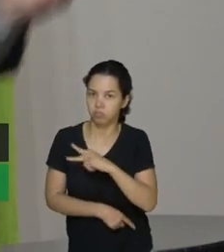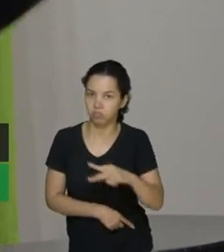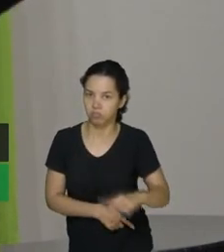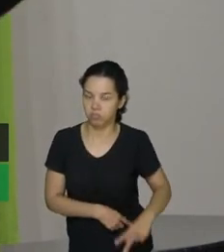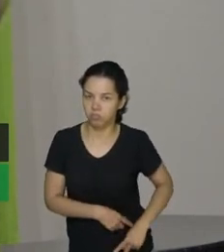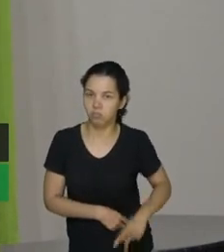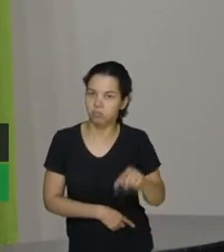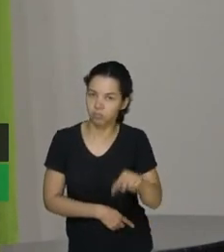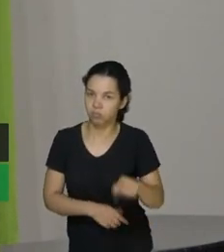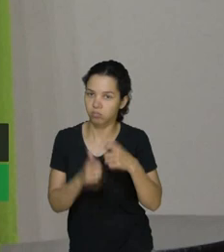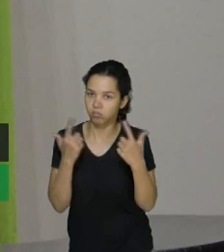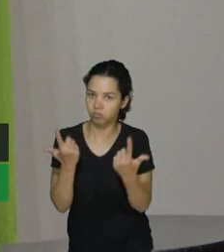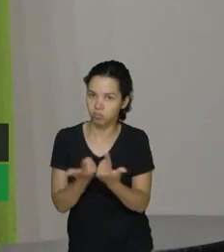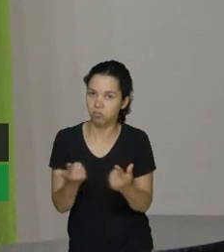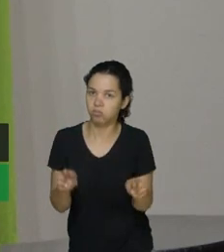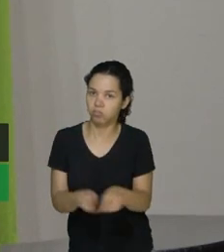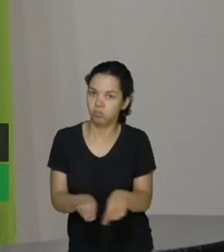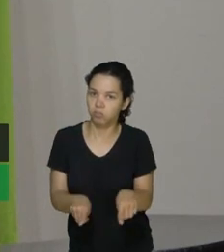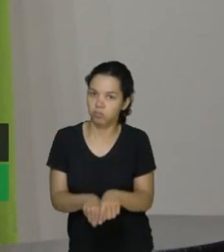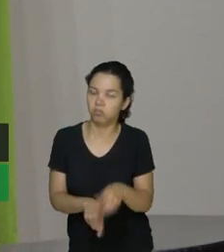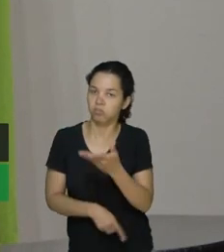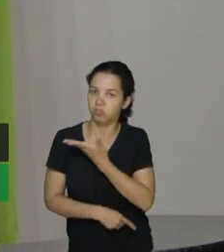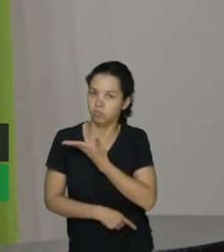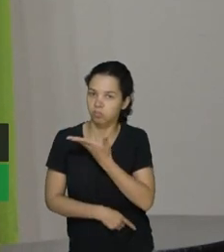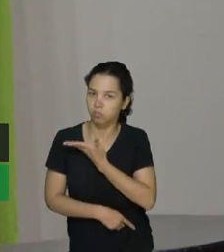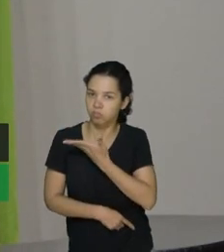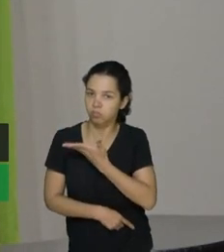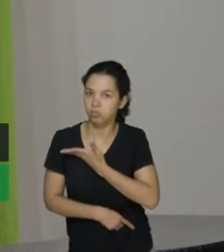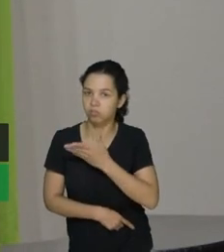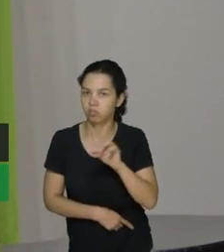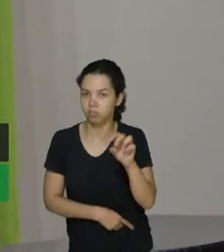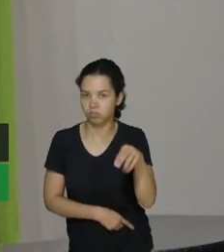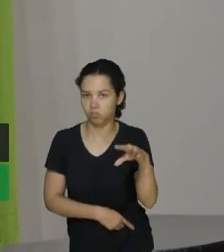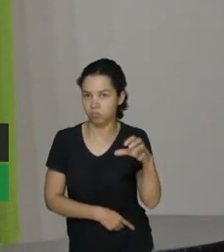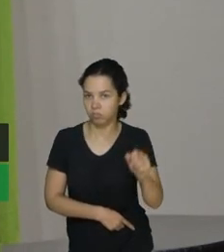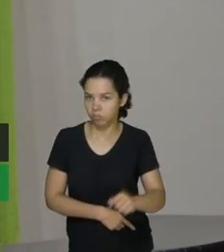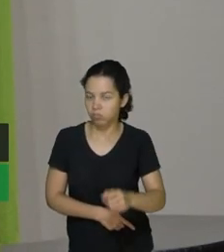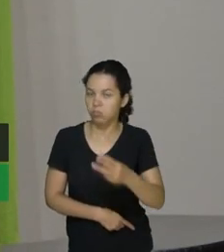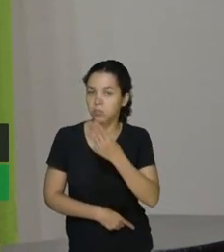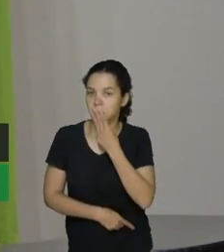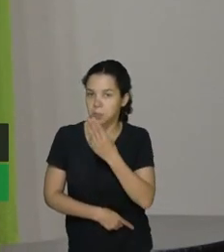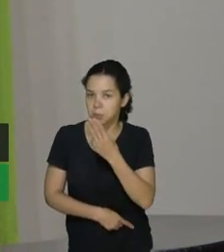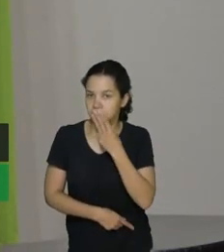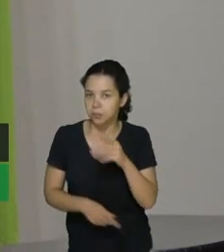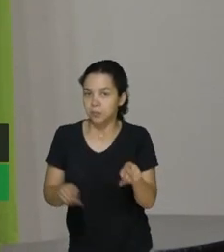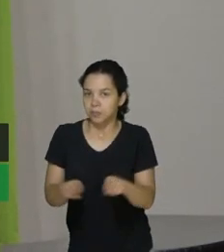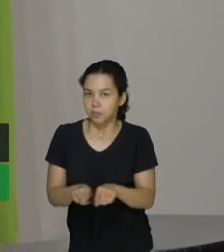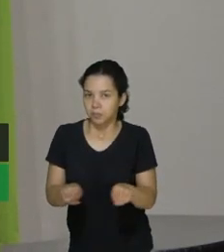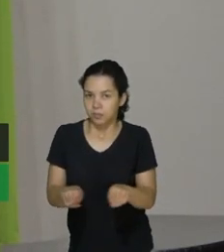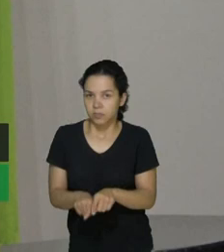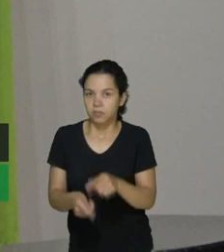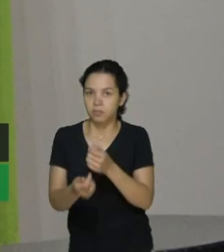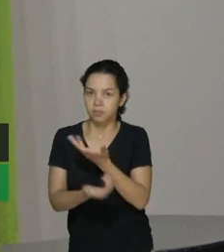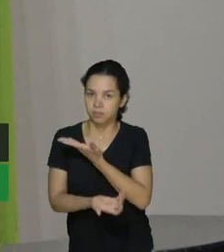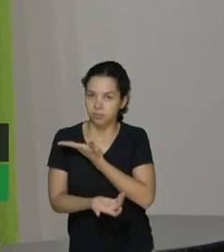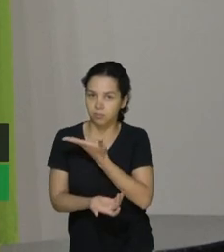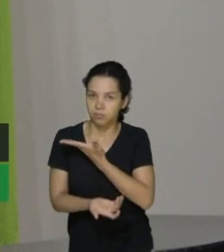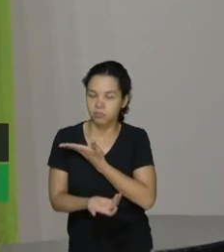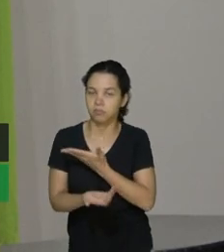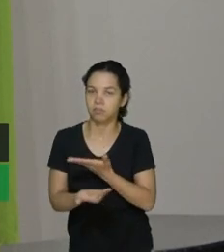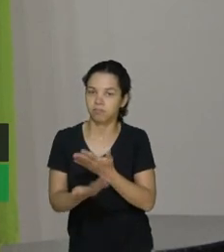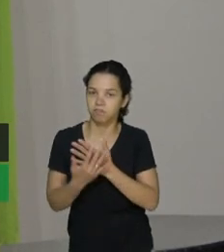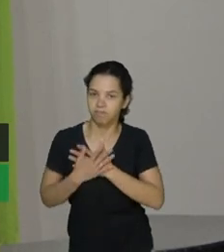casa também, e do nosso amigo decano aqui, deputado Moacir Sopelsa, um grande amigo e uma